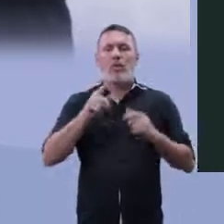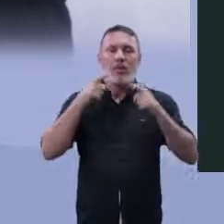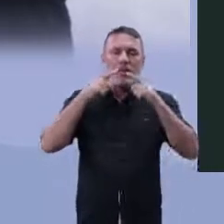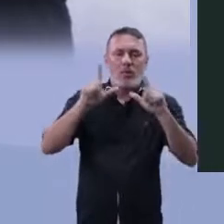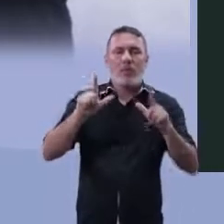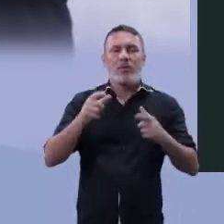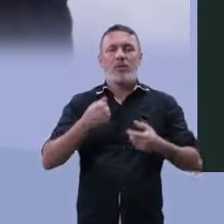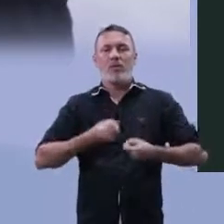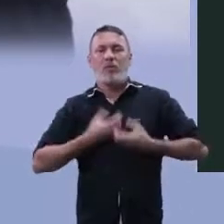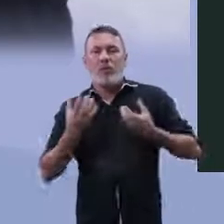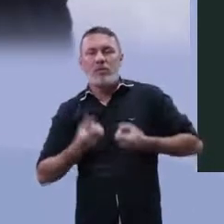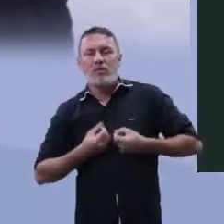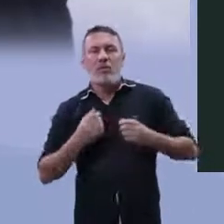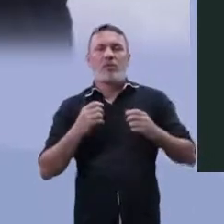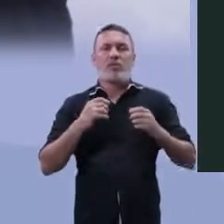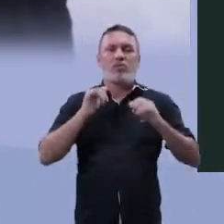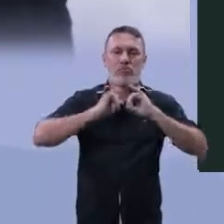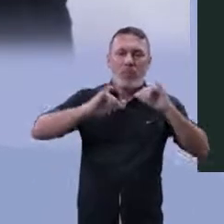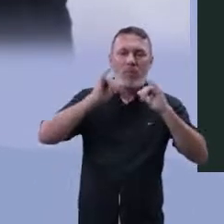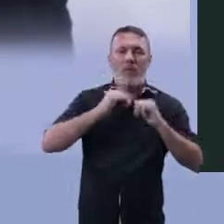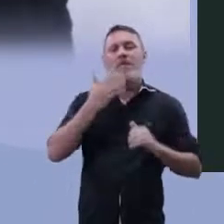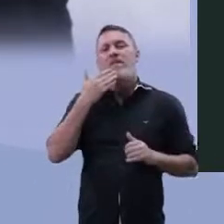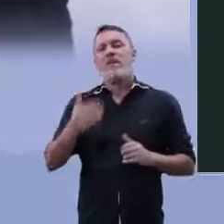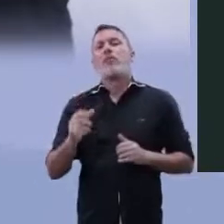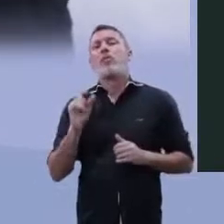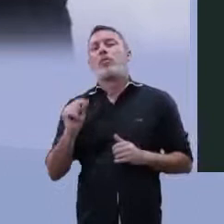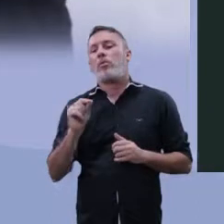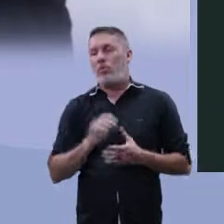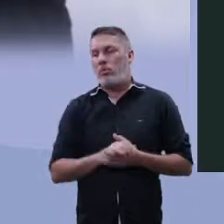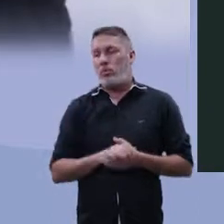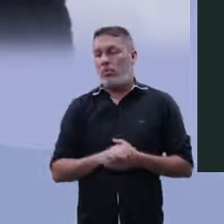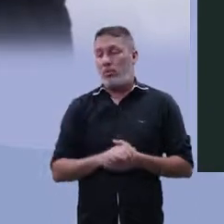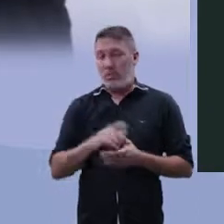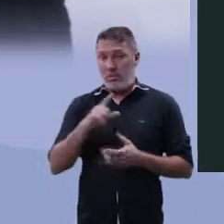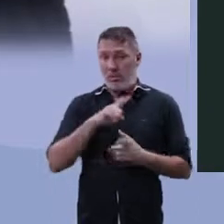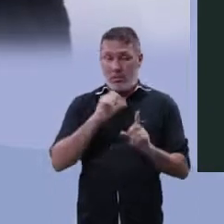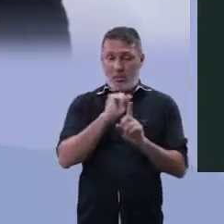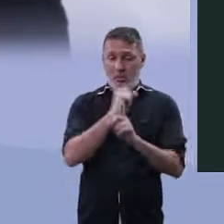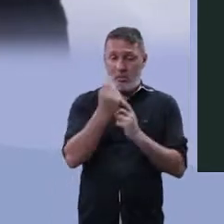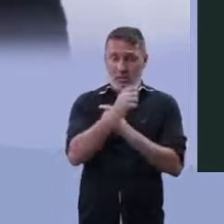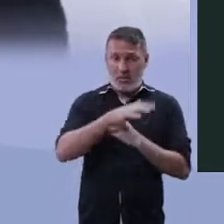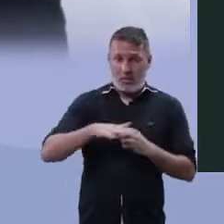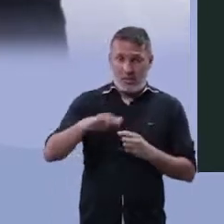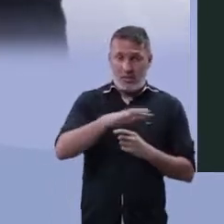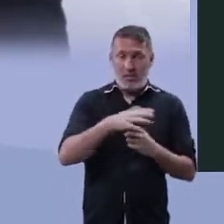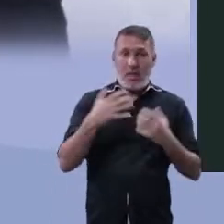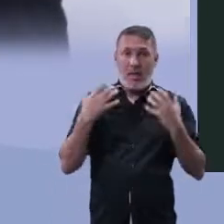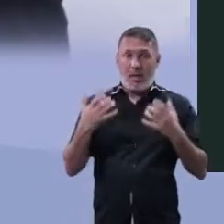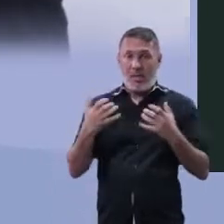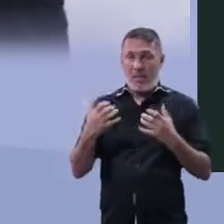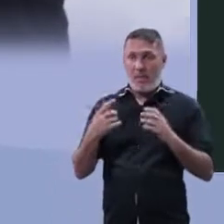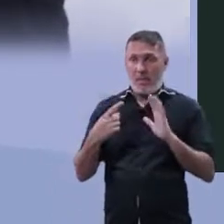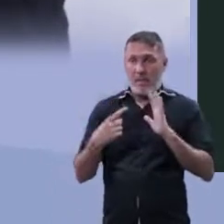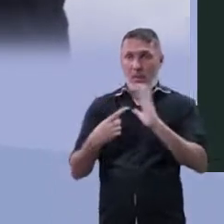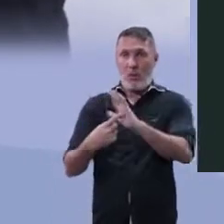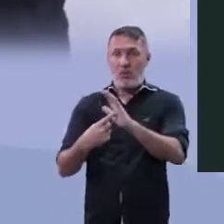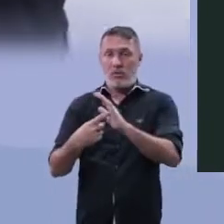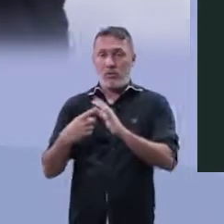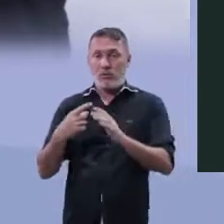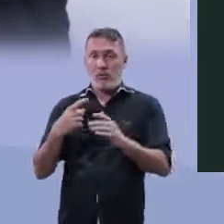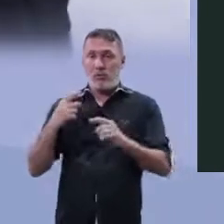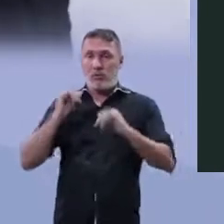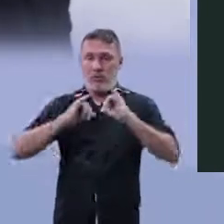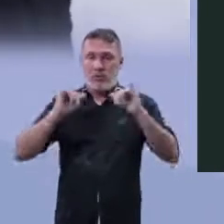o uso da linguagem na produção da propaganda favorecem a reflexão da sociedade sobre os produtos anunciados? Não. A sociedade